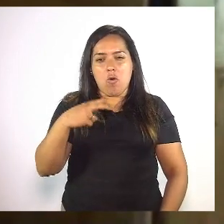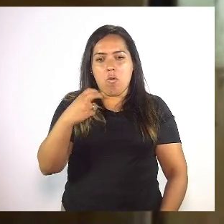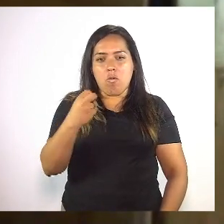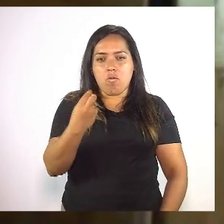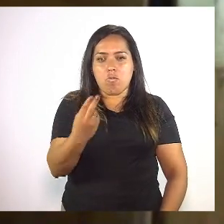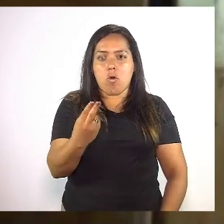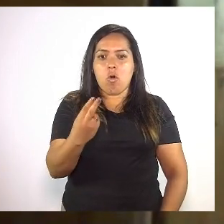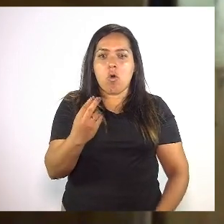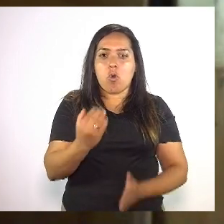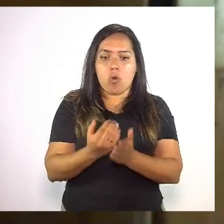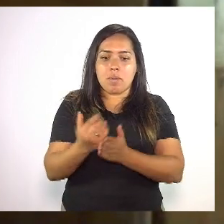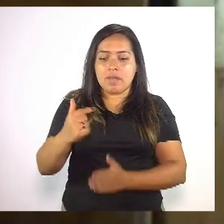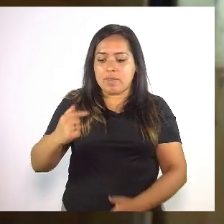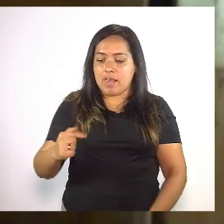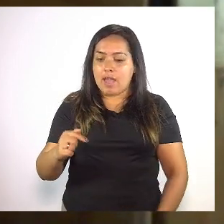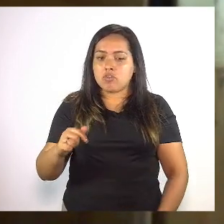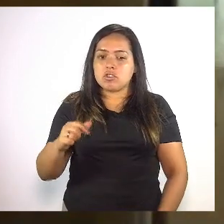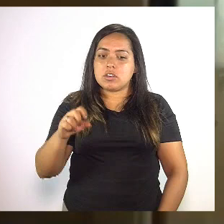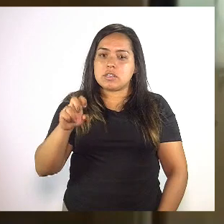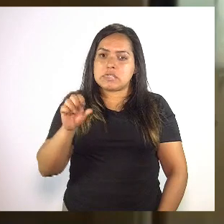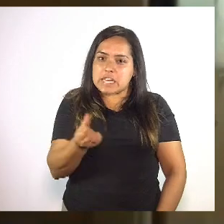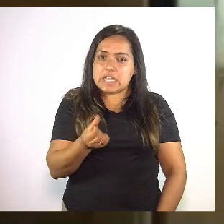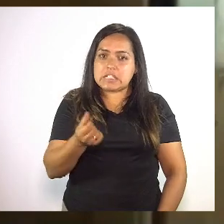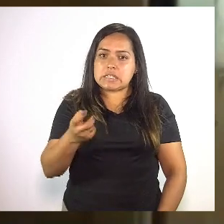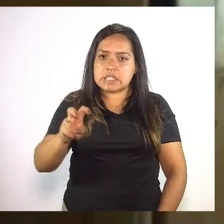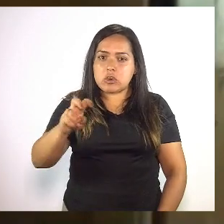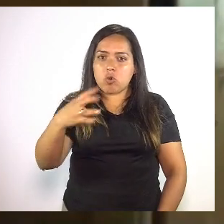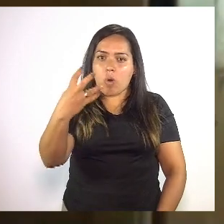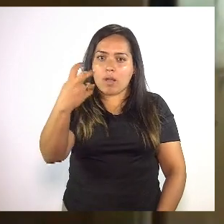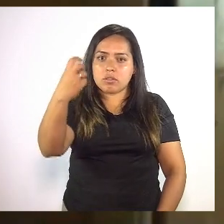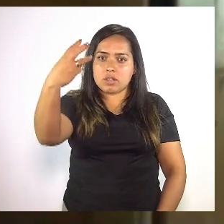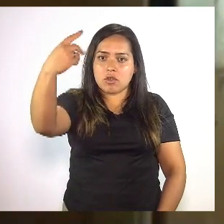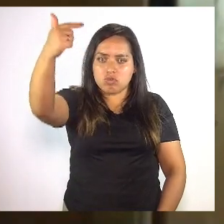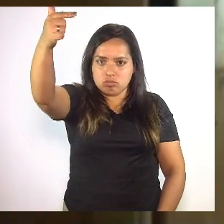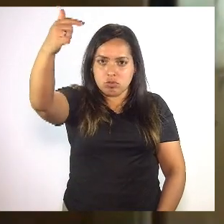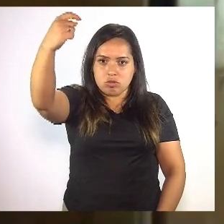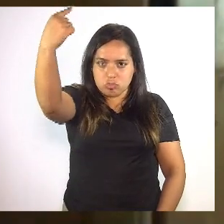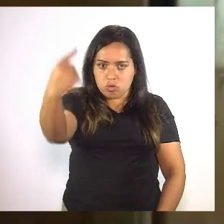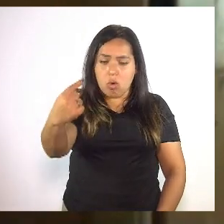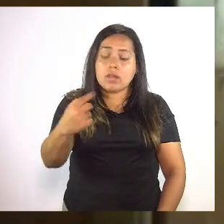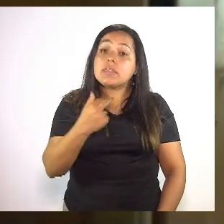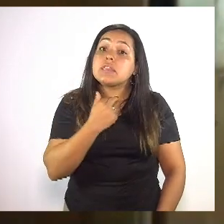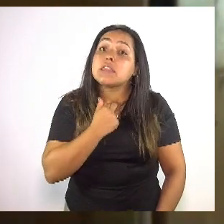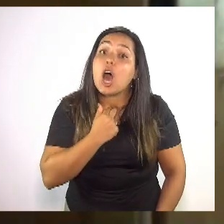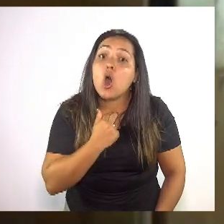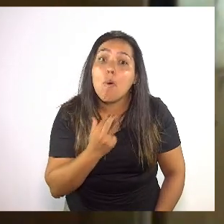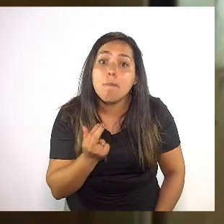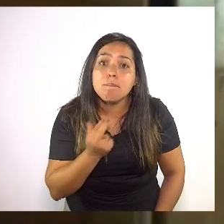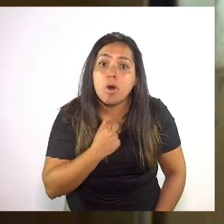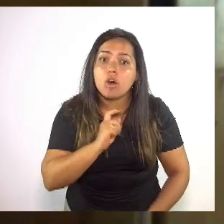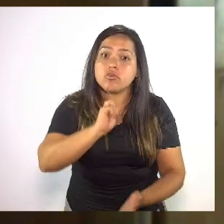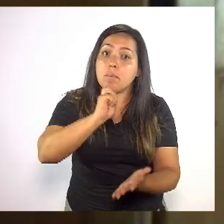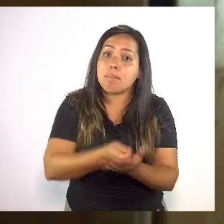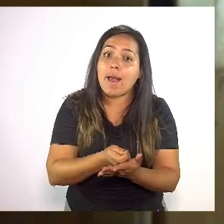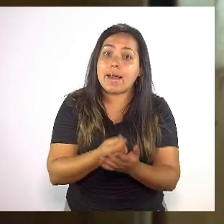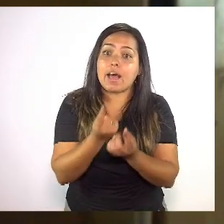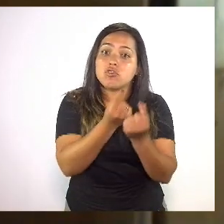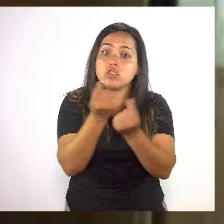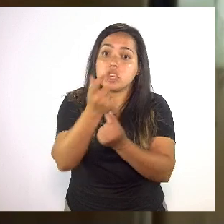Irregularidade não superada. Não se pode pagar pessoal com recurso do